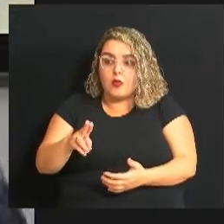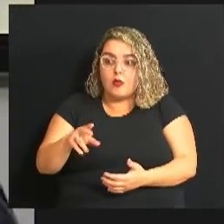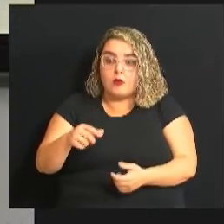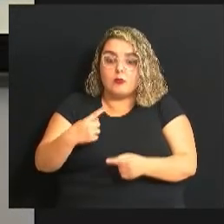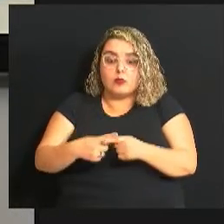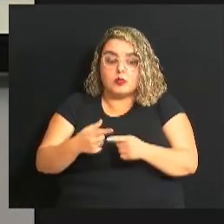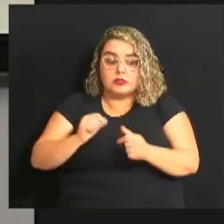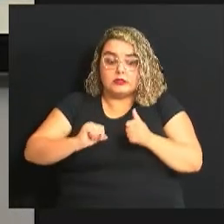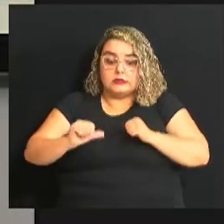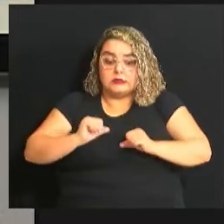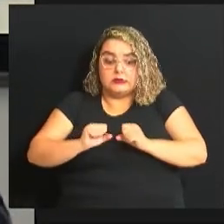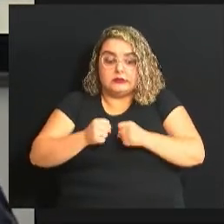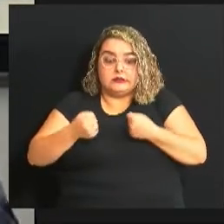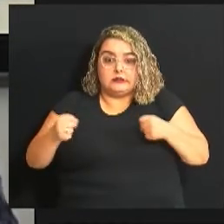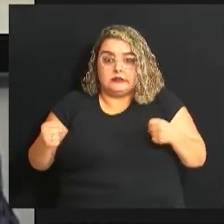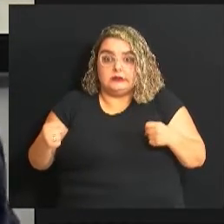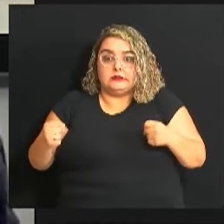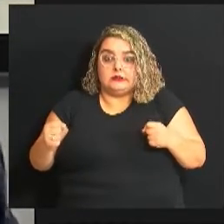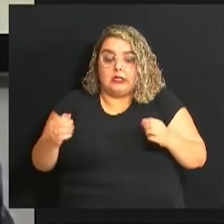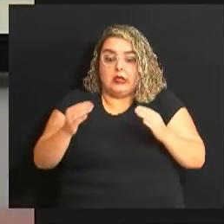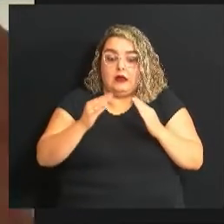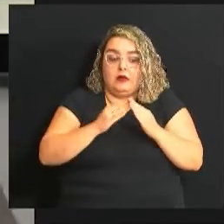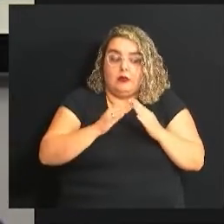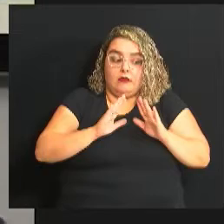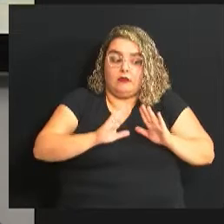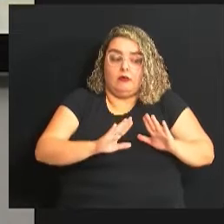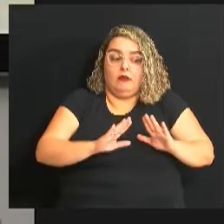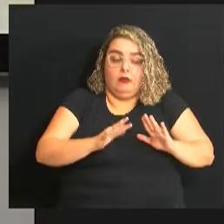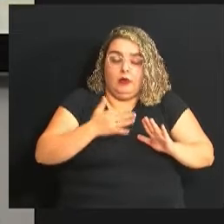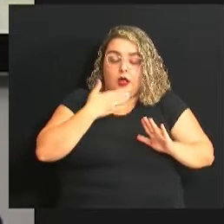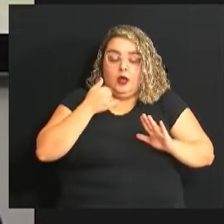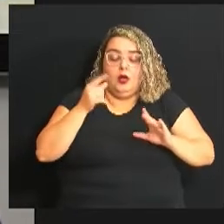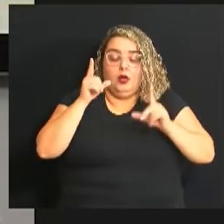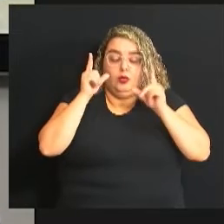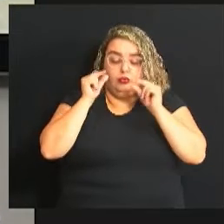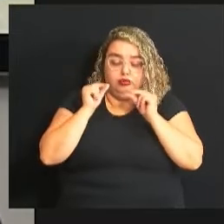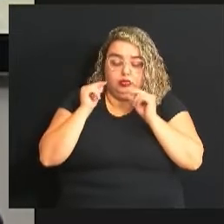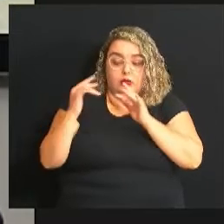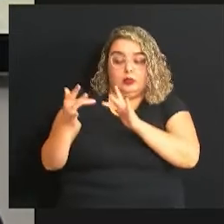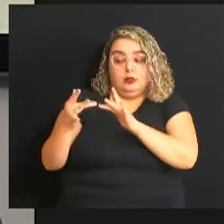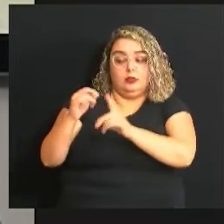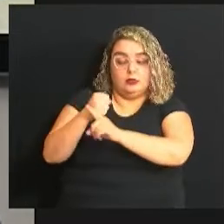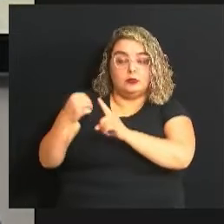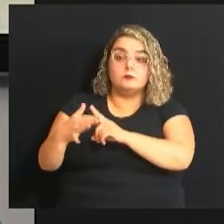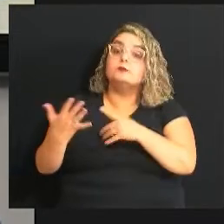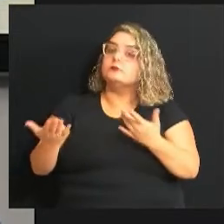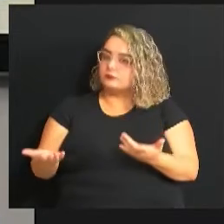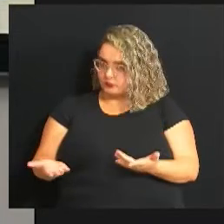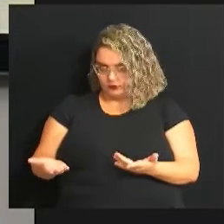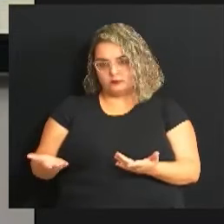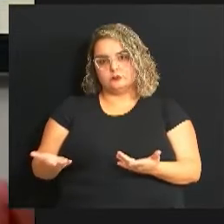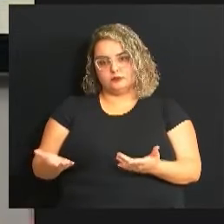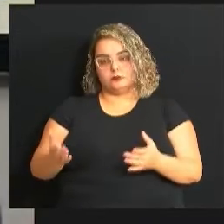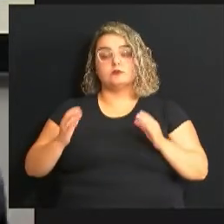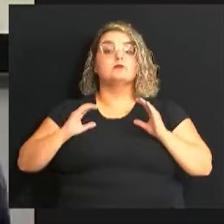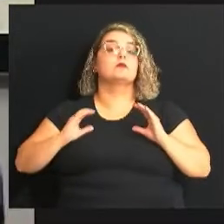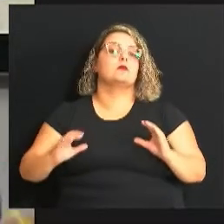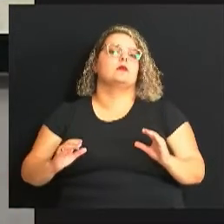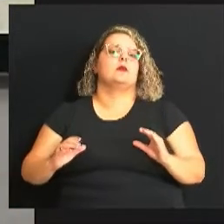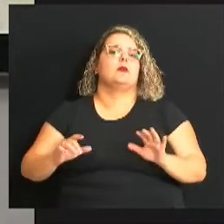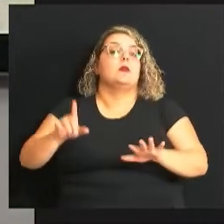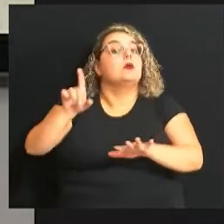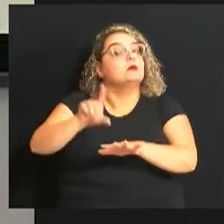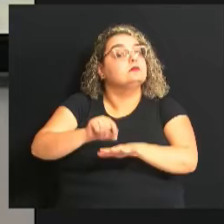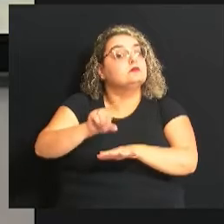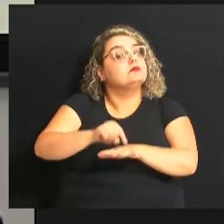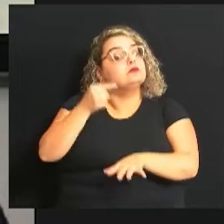que ficar em casa, na verdade, é uma esquiva do contato social? Então a função do comportamento, ela norteia a nossa análise e